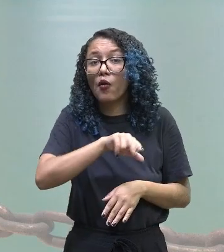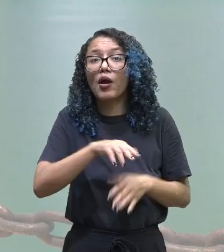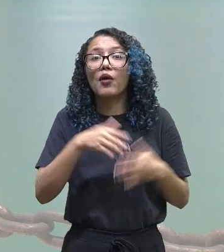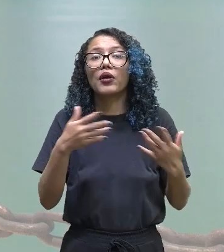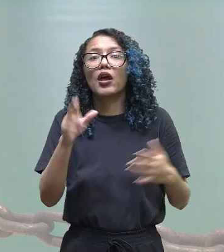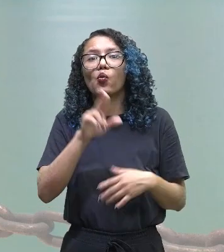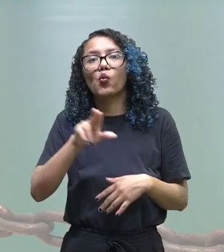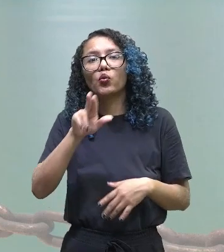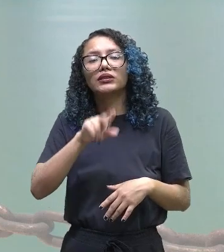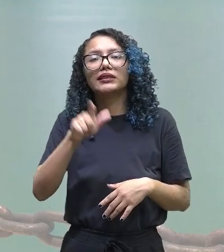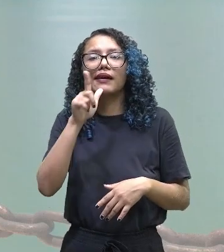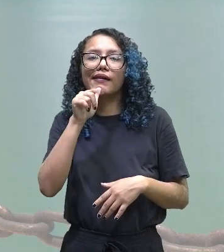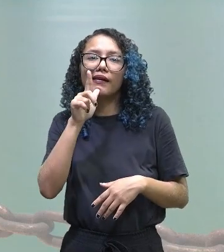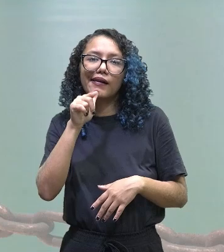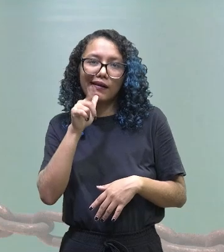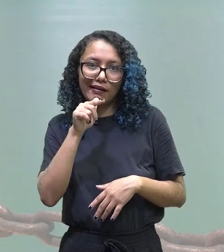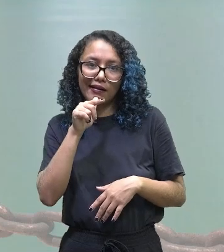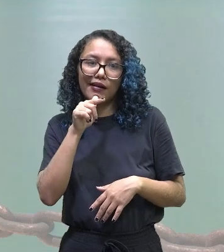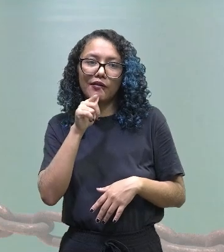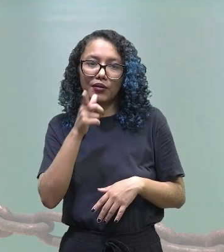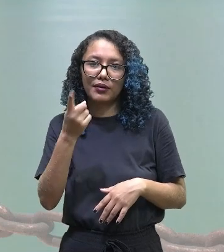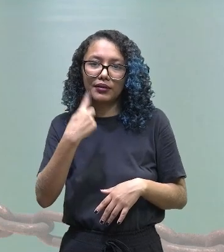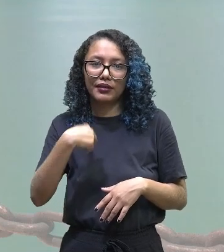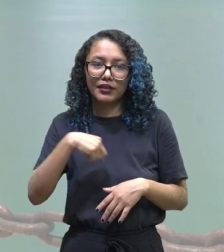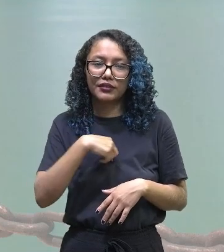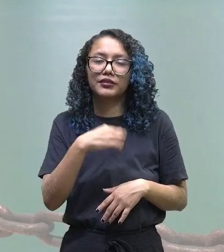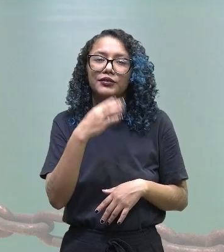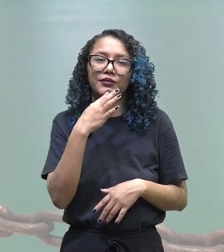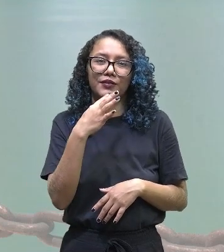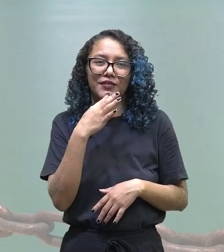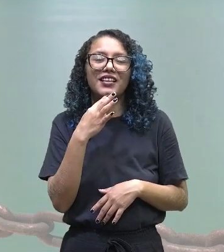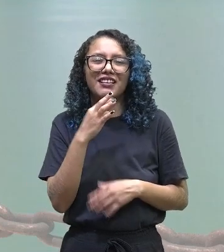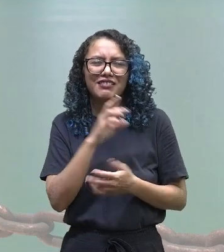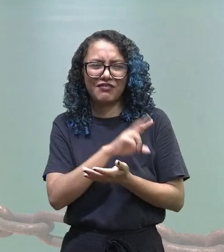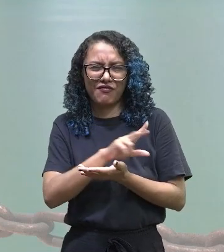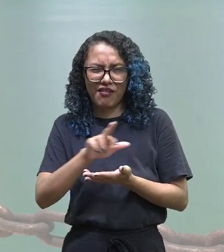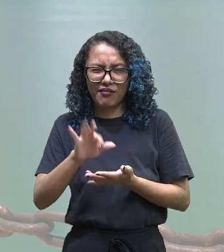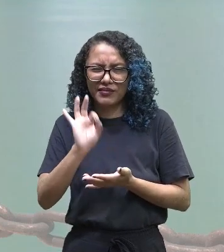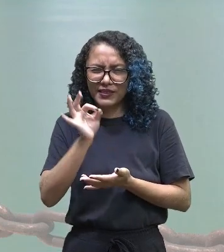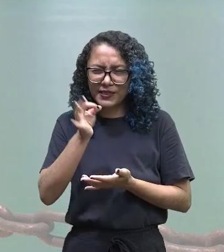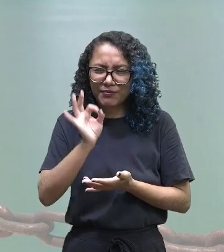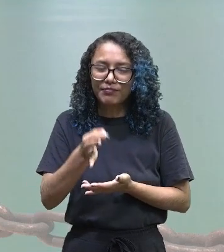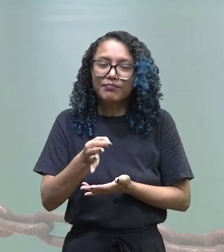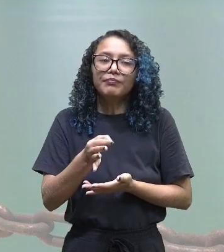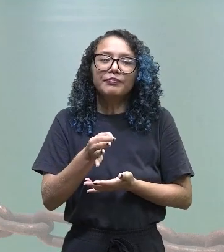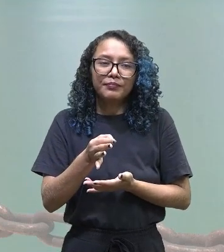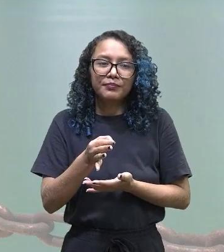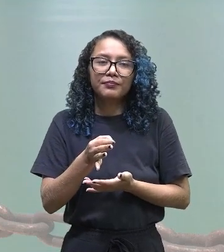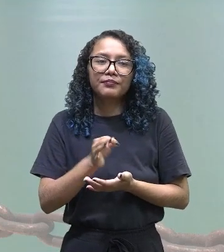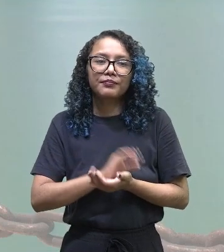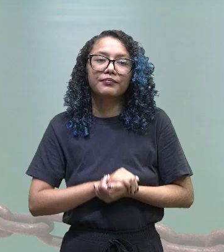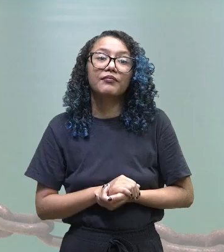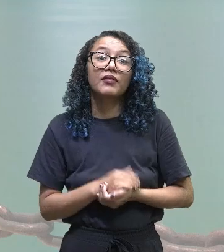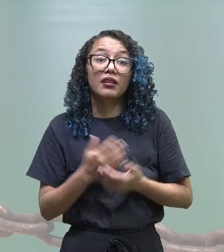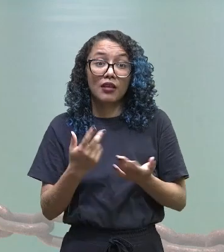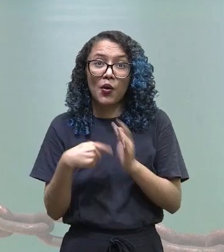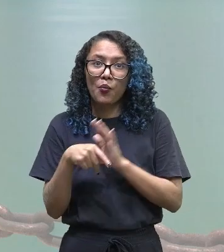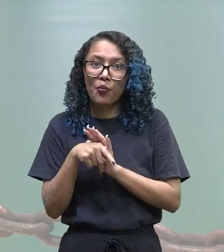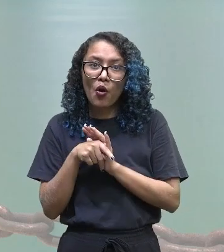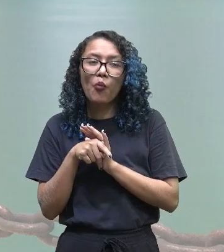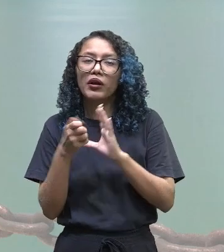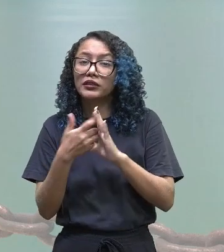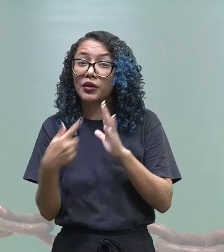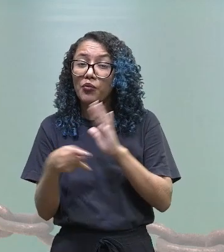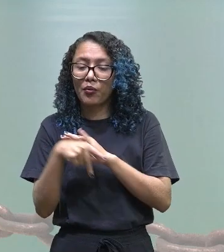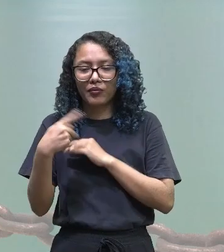E nós aqui, particularmente, conhecemos vários, na verdade, é uma realidade nossa,